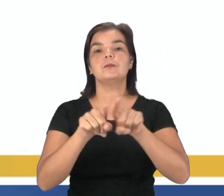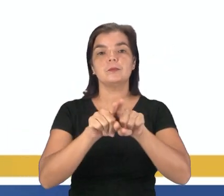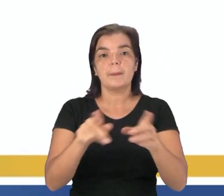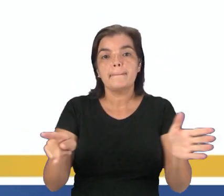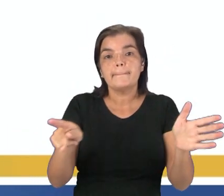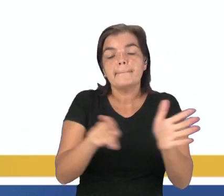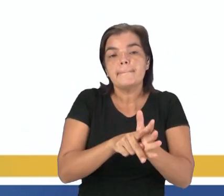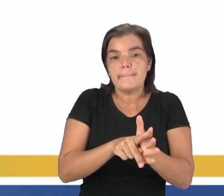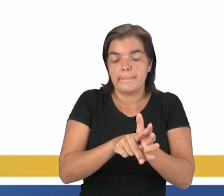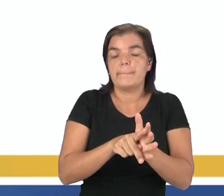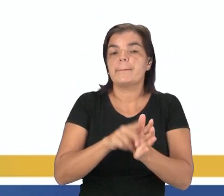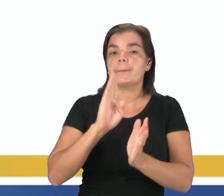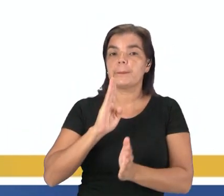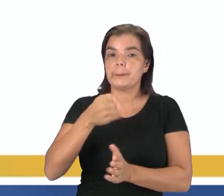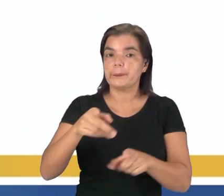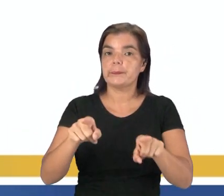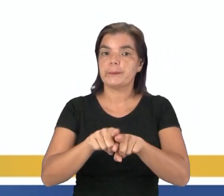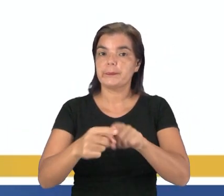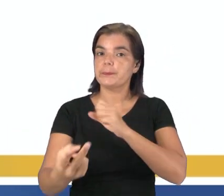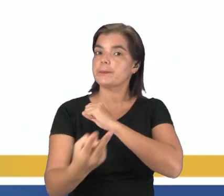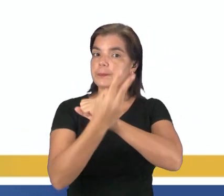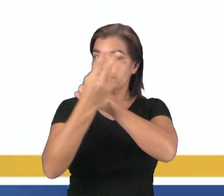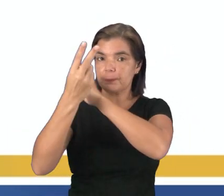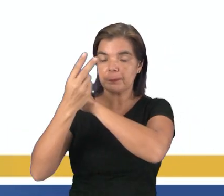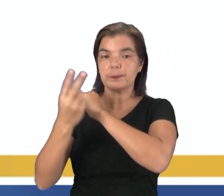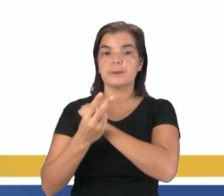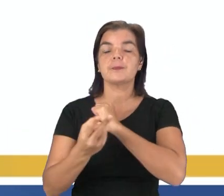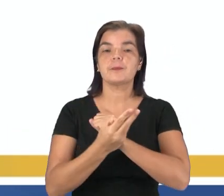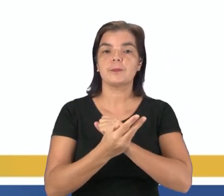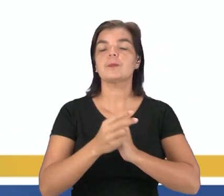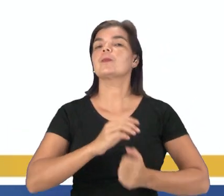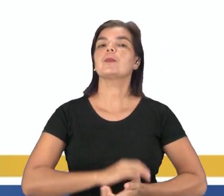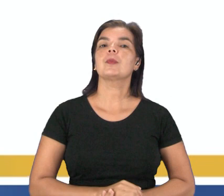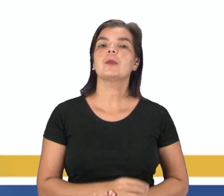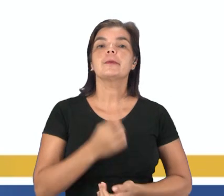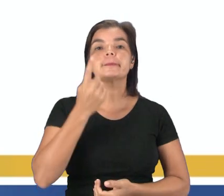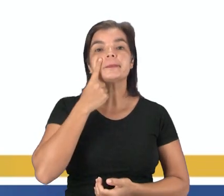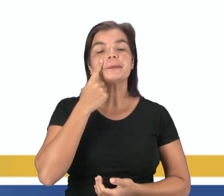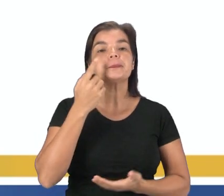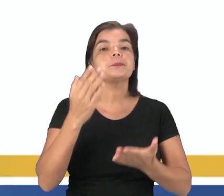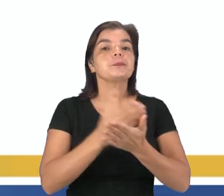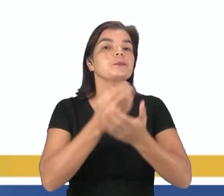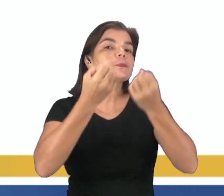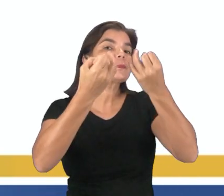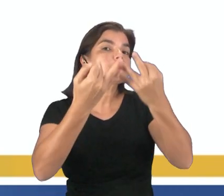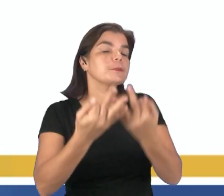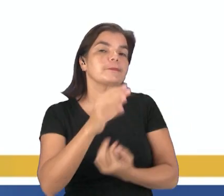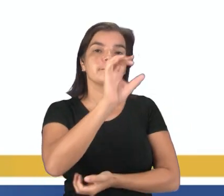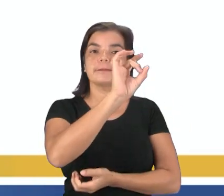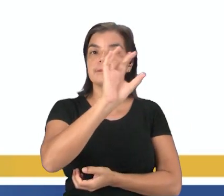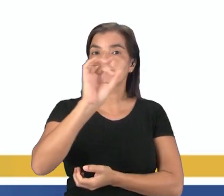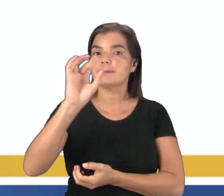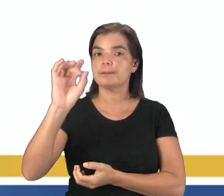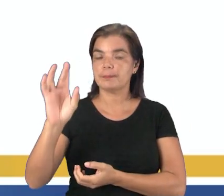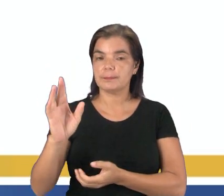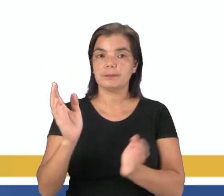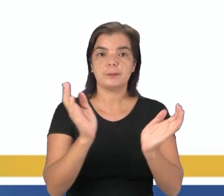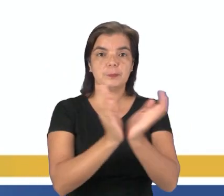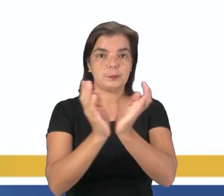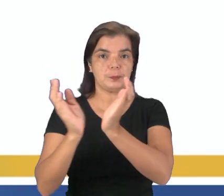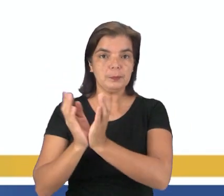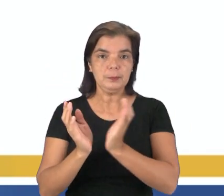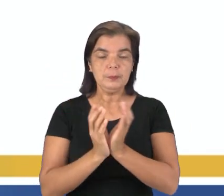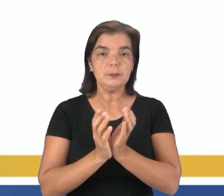atua diretamente aí com a nossa linha de defesa, a nossa linha de frente. Então vamos ver aí a definição de cada um desses